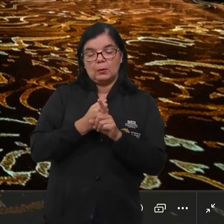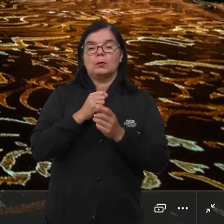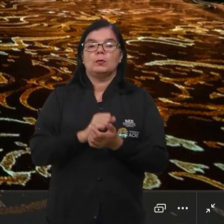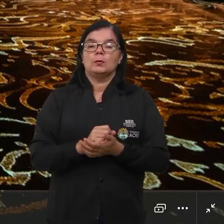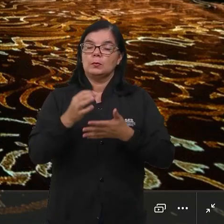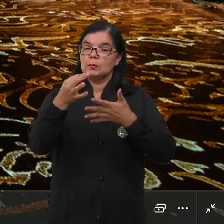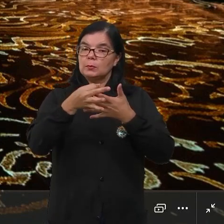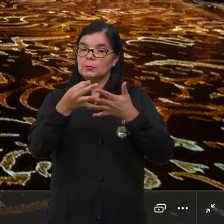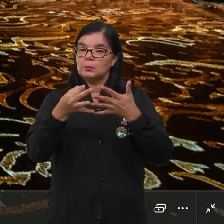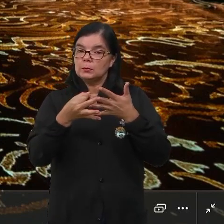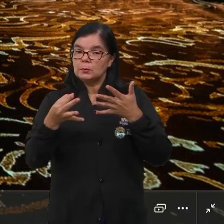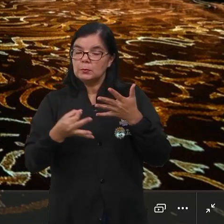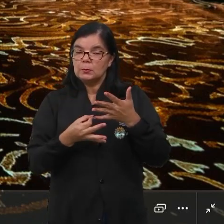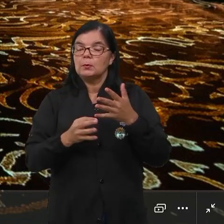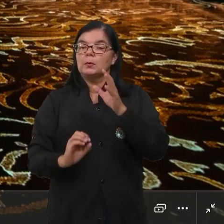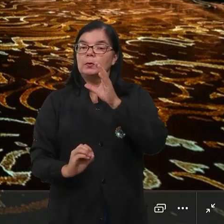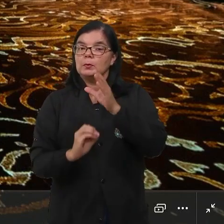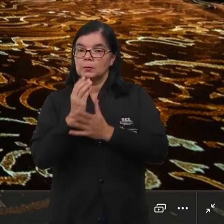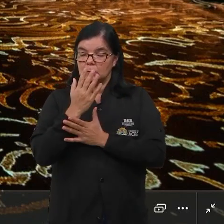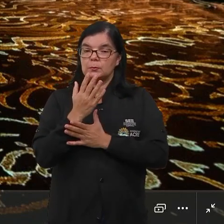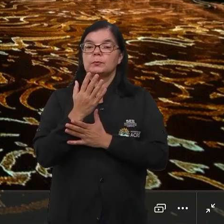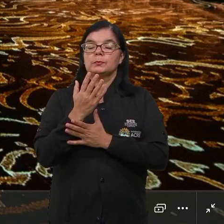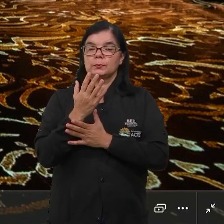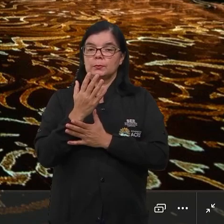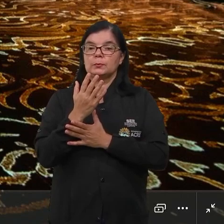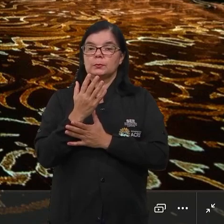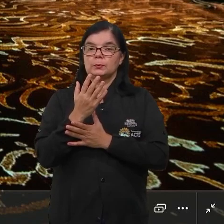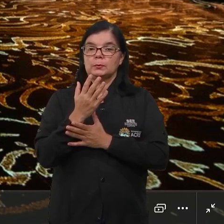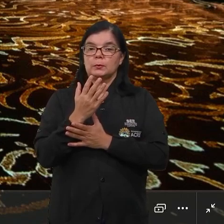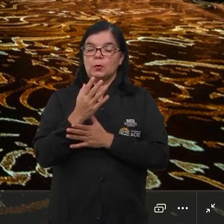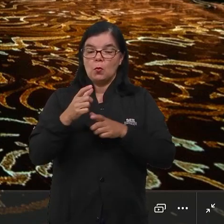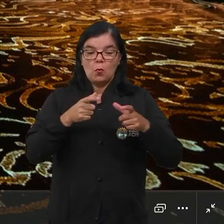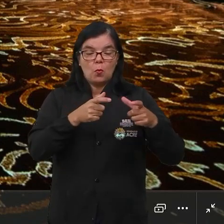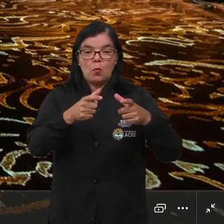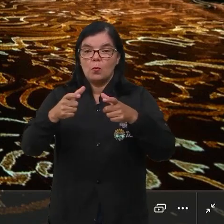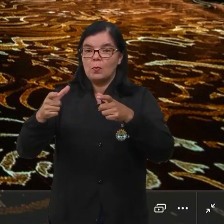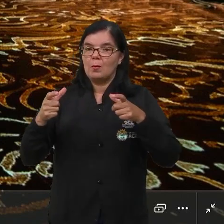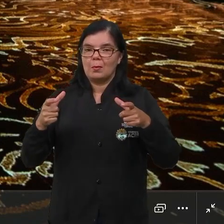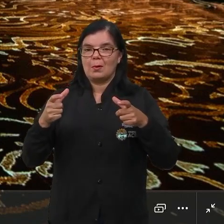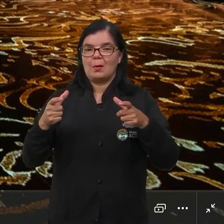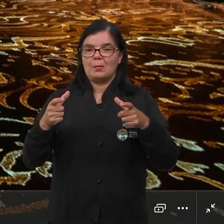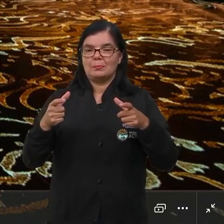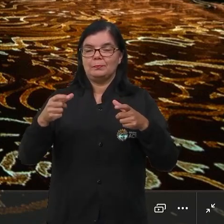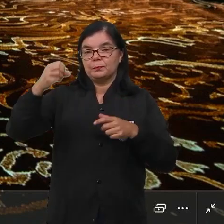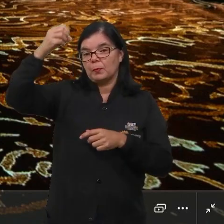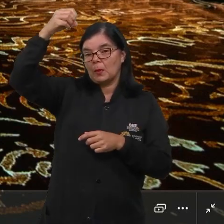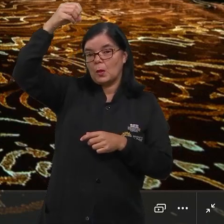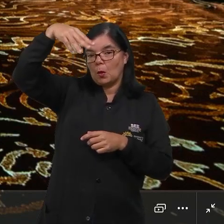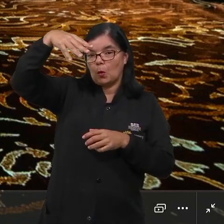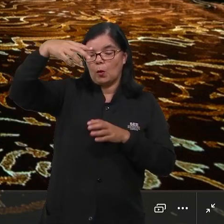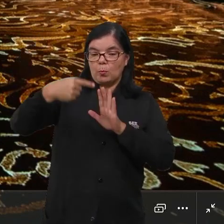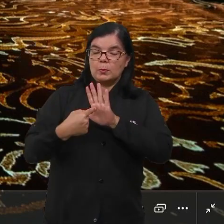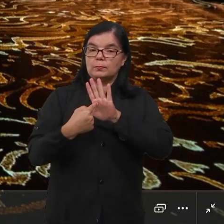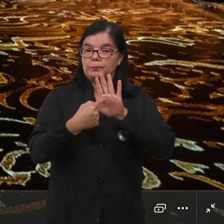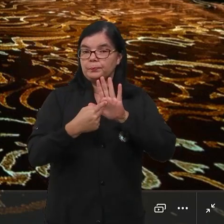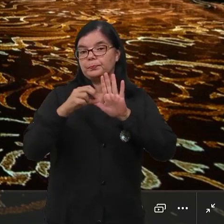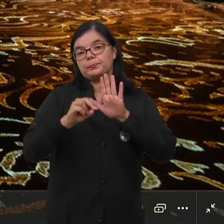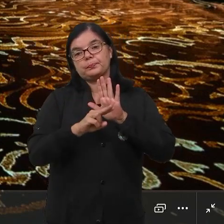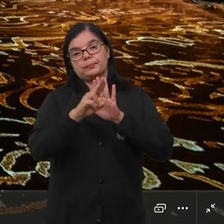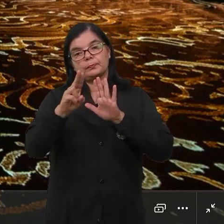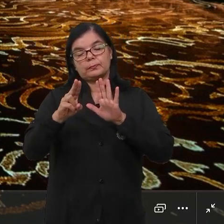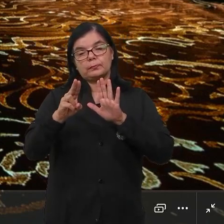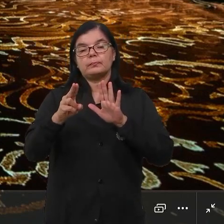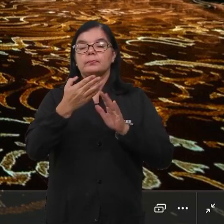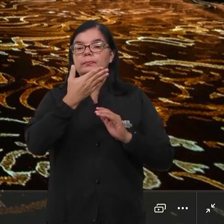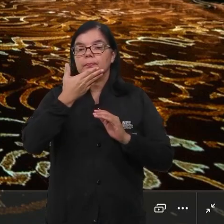elementos, eles criam a atmosfera da exposição, A luz pode destacar ou